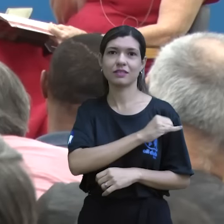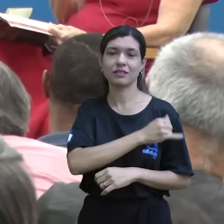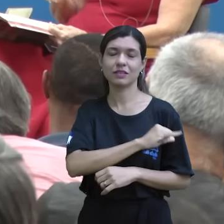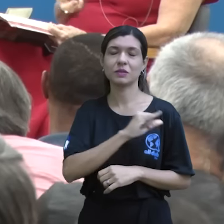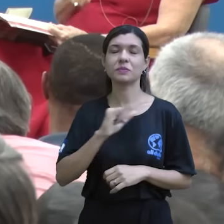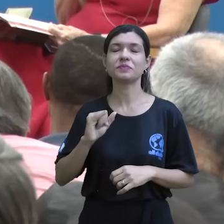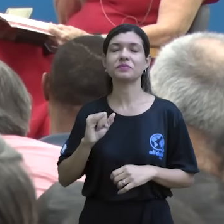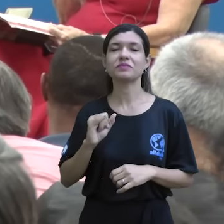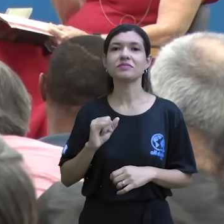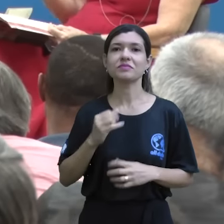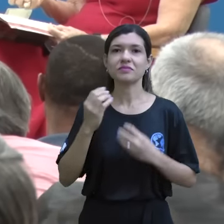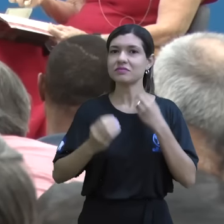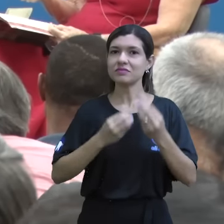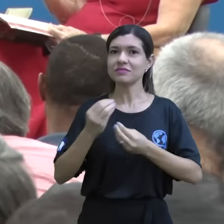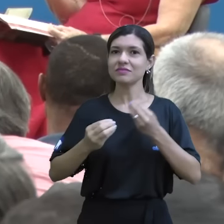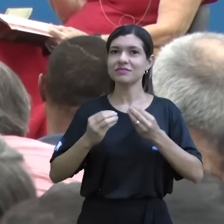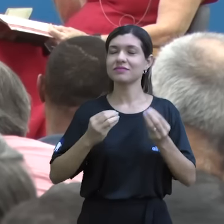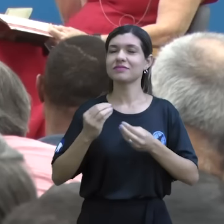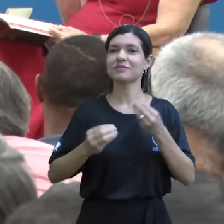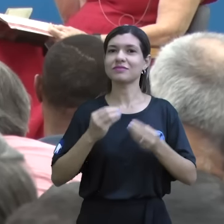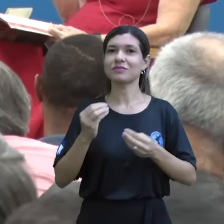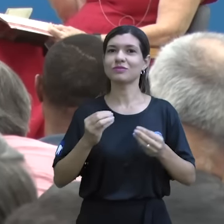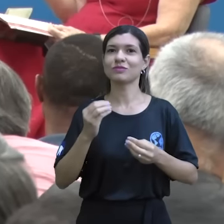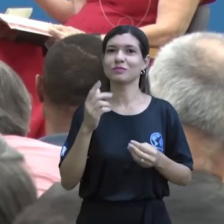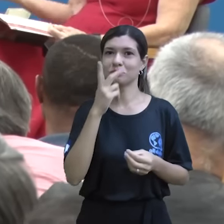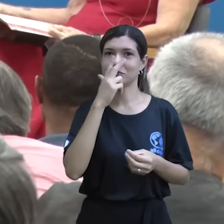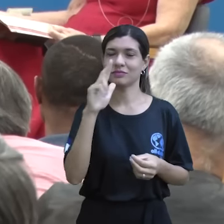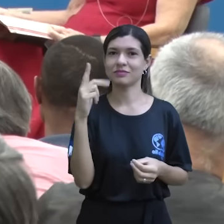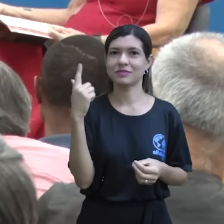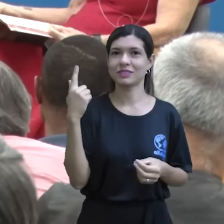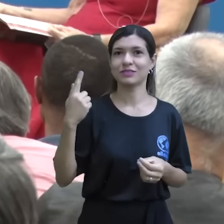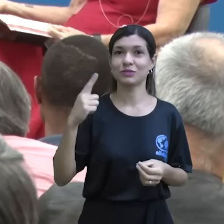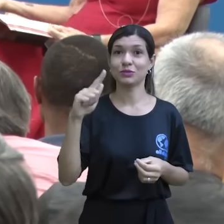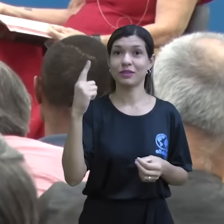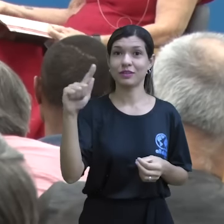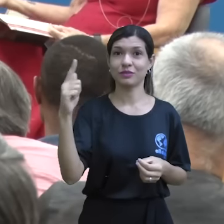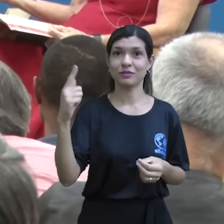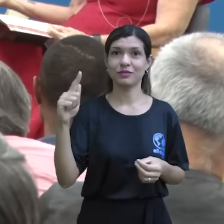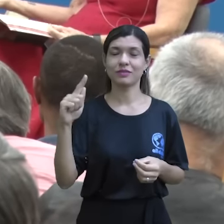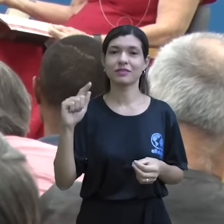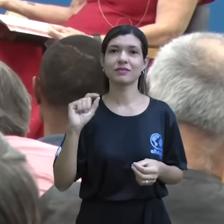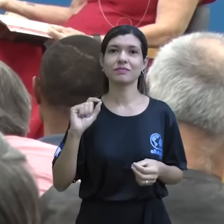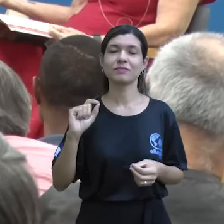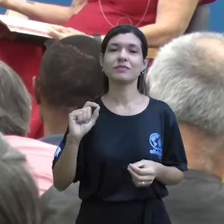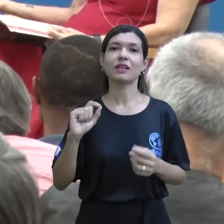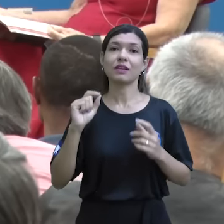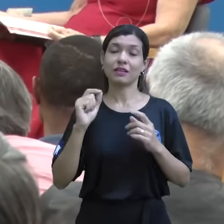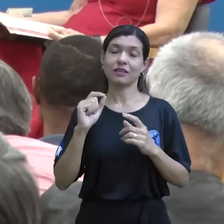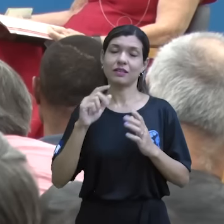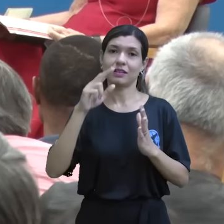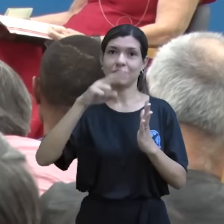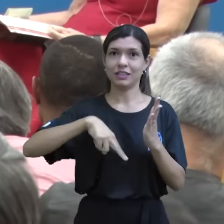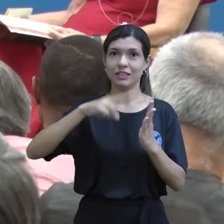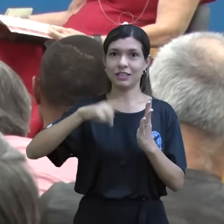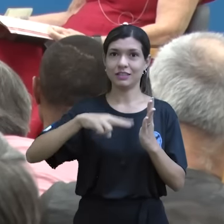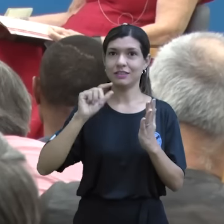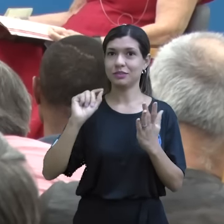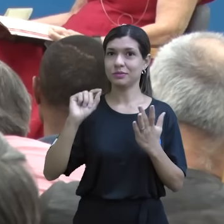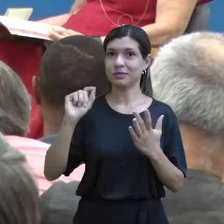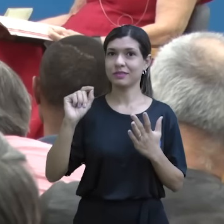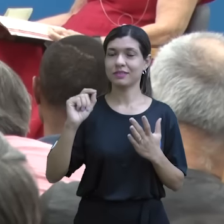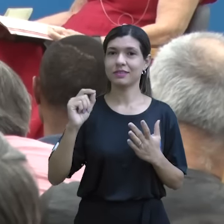inglês, francês, algum alemão. Algum italiano. Italiano quase que razoavelmente. Sim. Né? Espanhol.